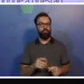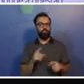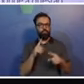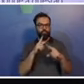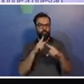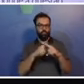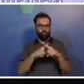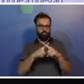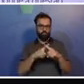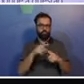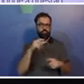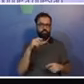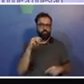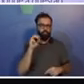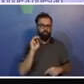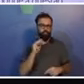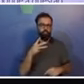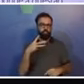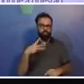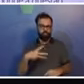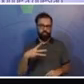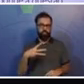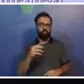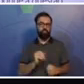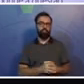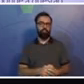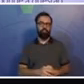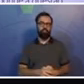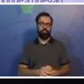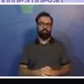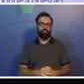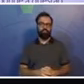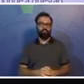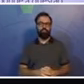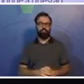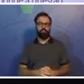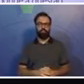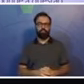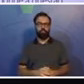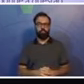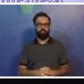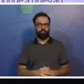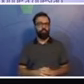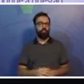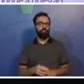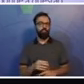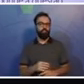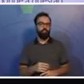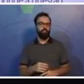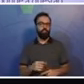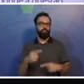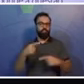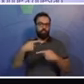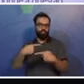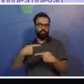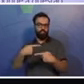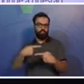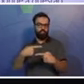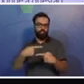Multiplicou por 3, então é P vezes 3. E obteve, ou seja,